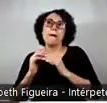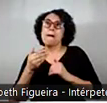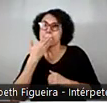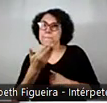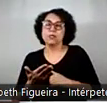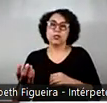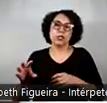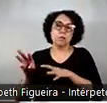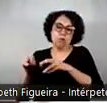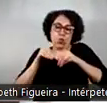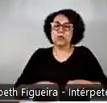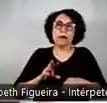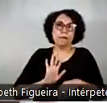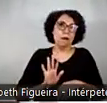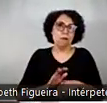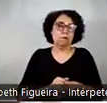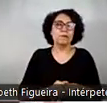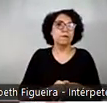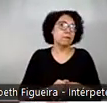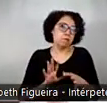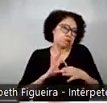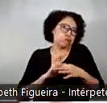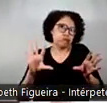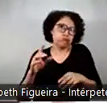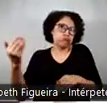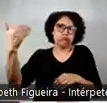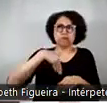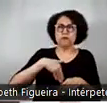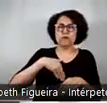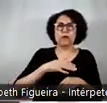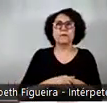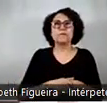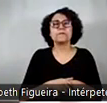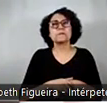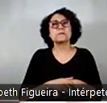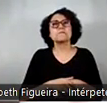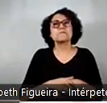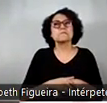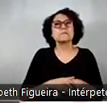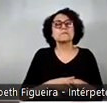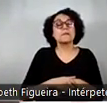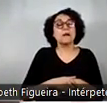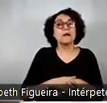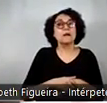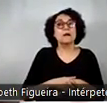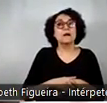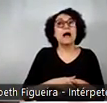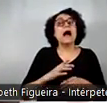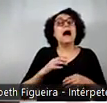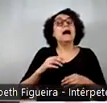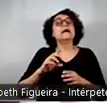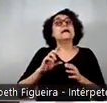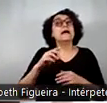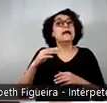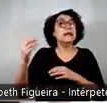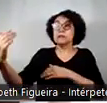só em 2024, né, neste ano, depois de 14 anos, as pessoas haitianas foram reconhecidas pela